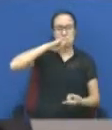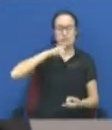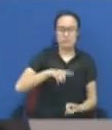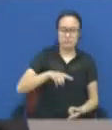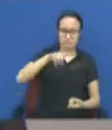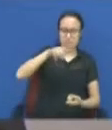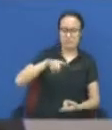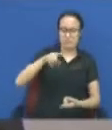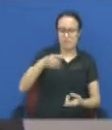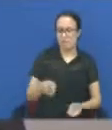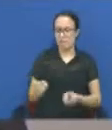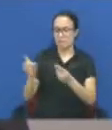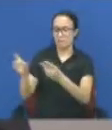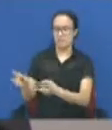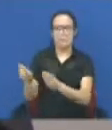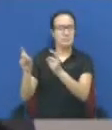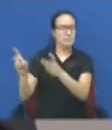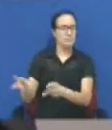meus, alguns inclusive já morreram,